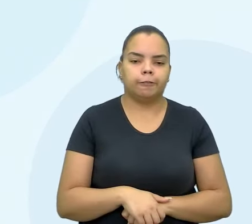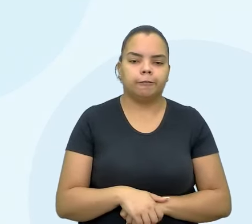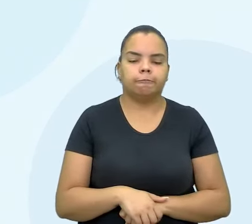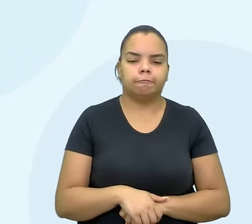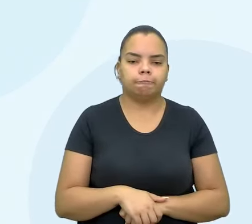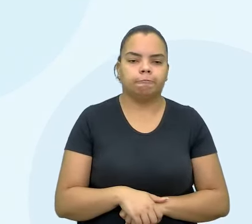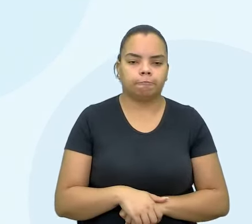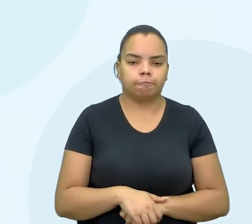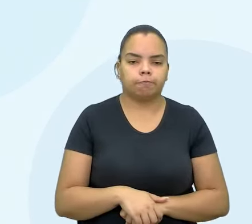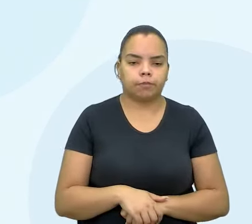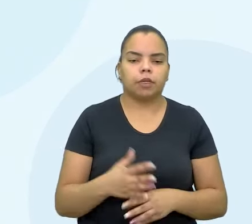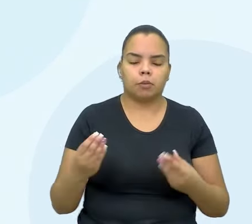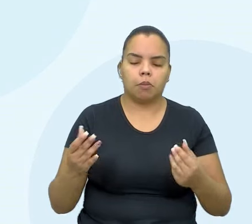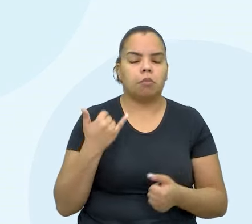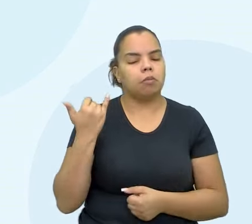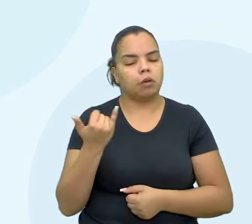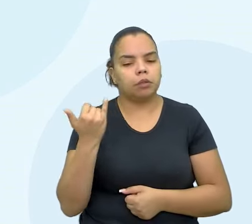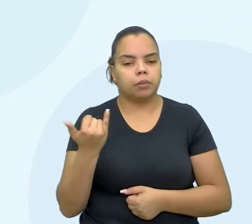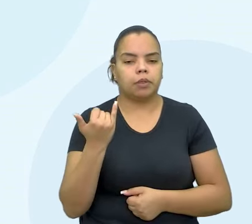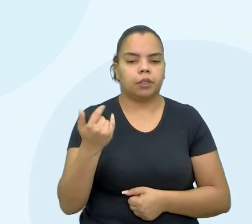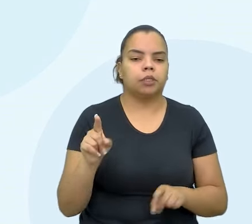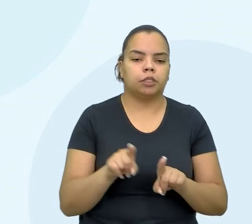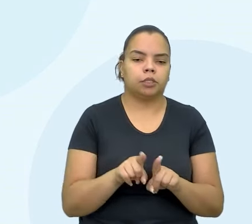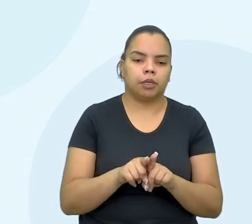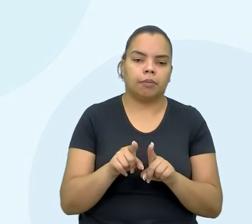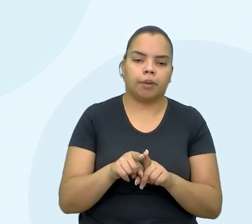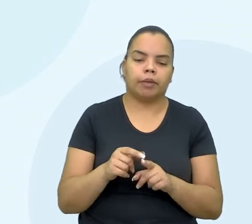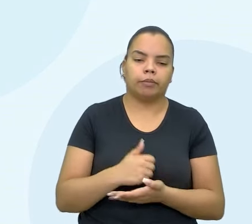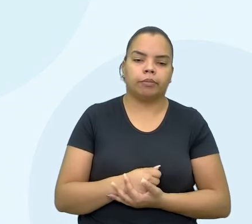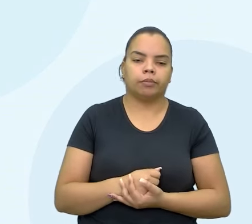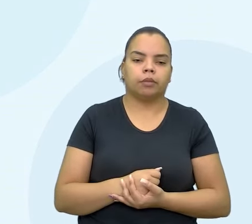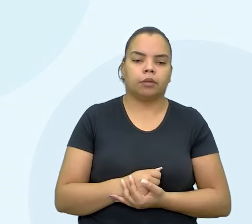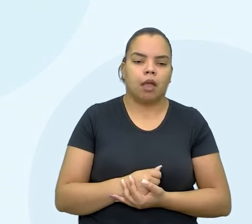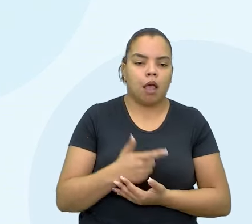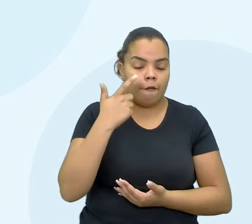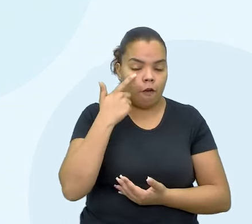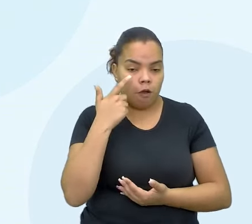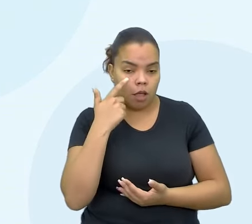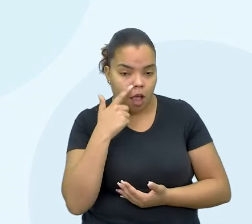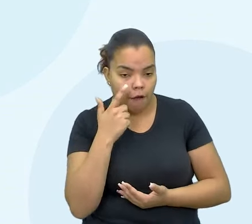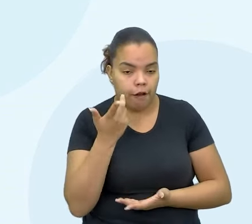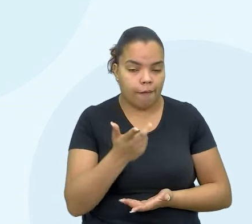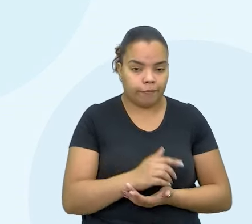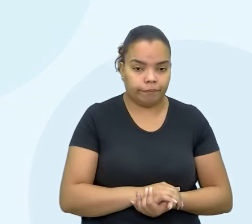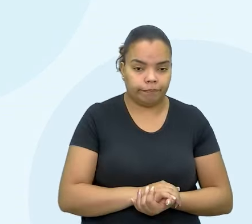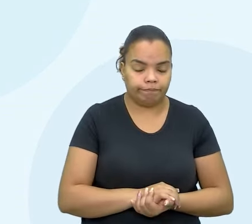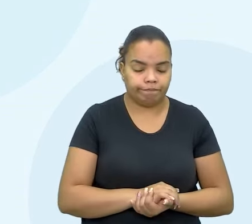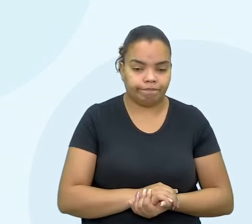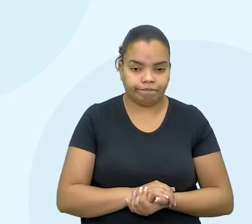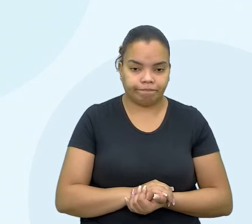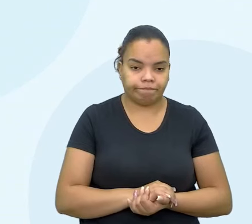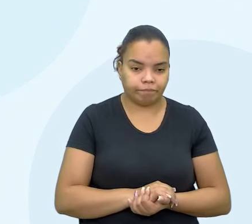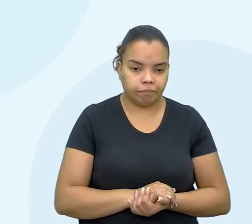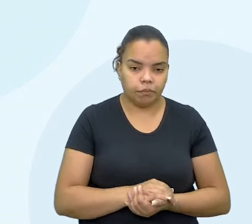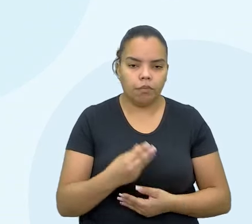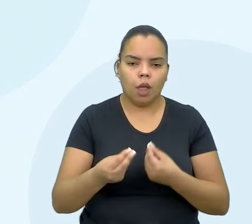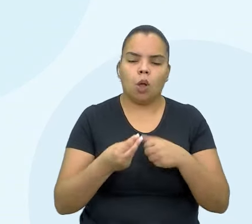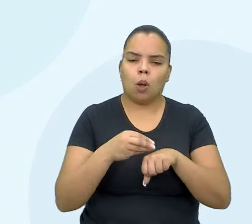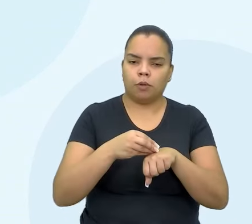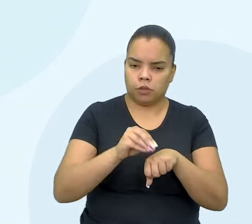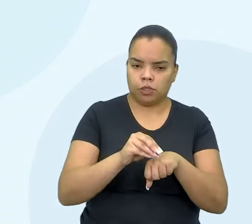Gi? Então é muito interessante também levar isso em consideração e como